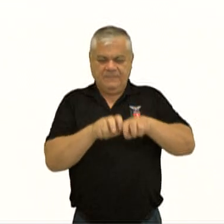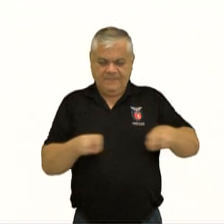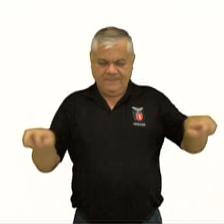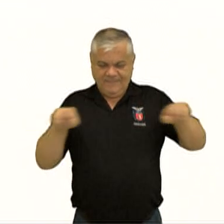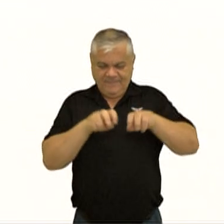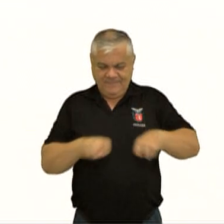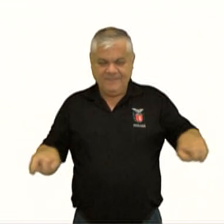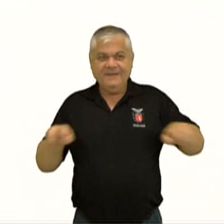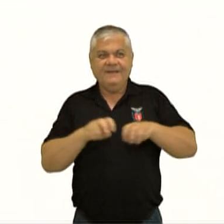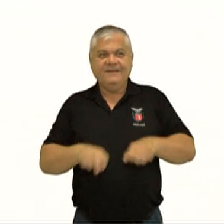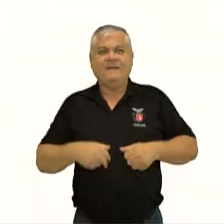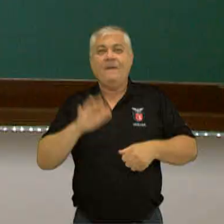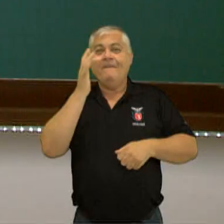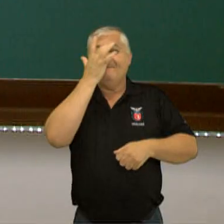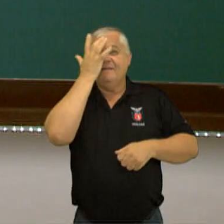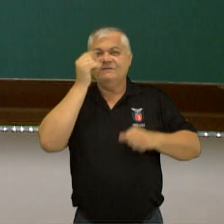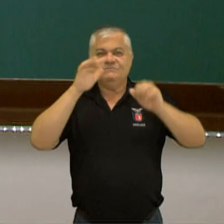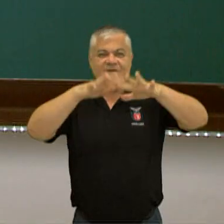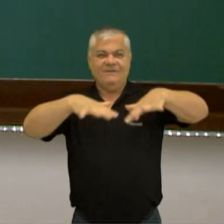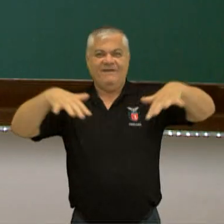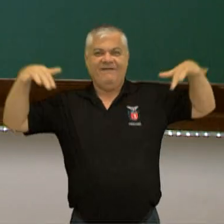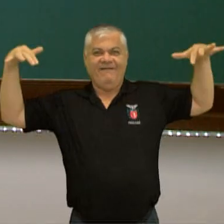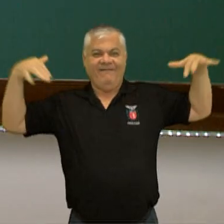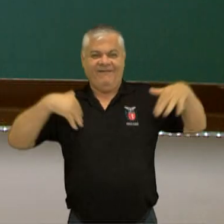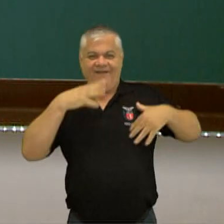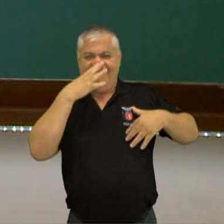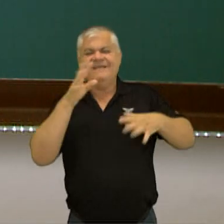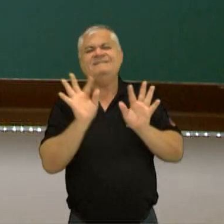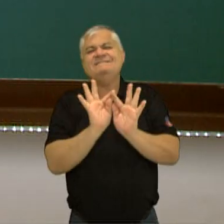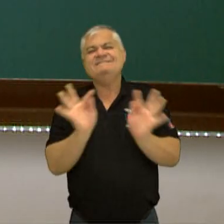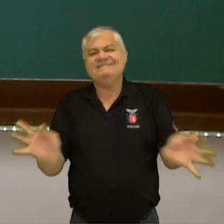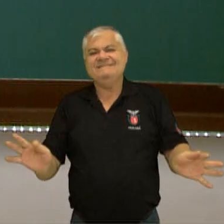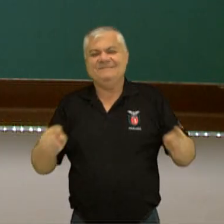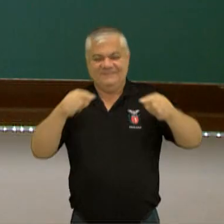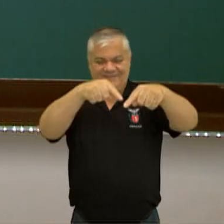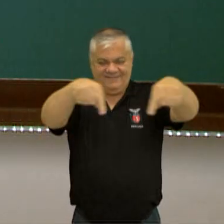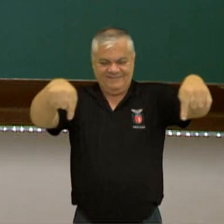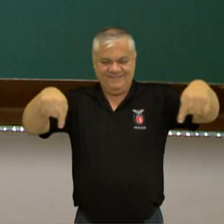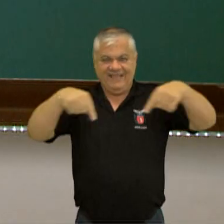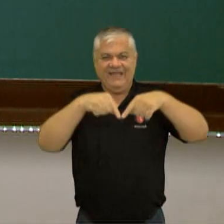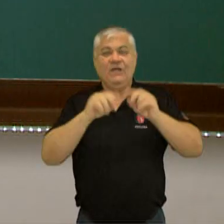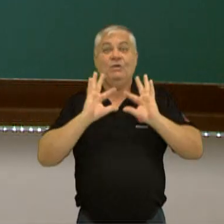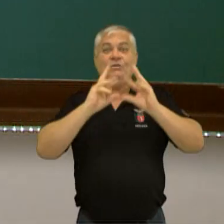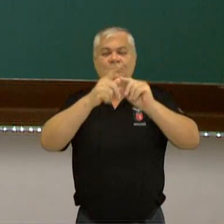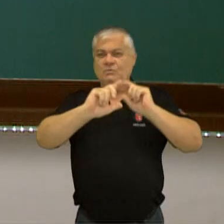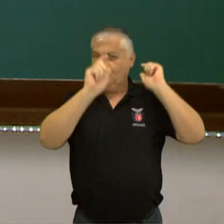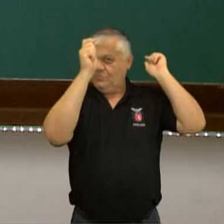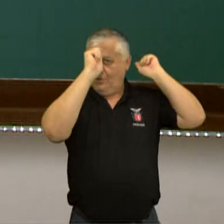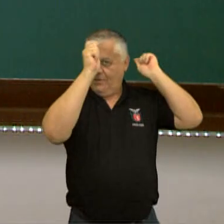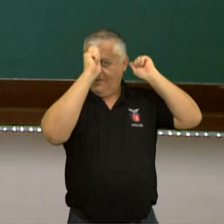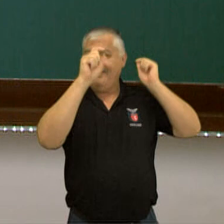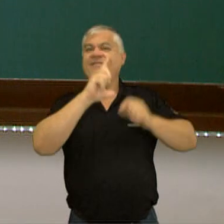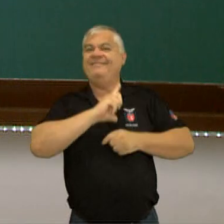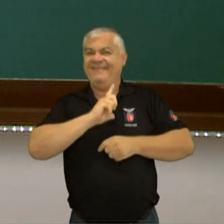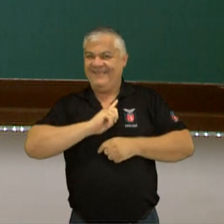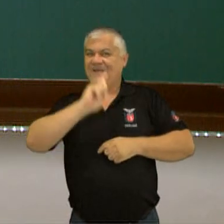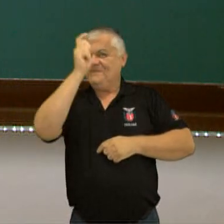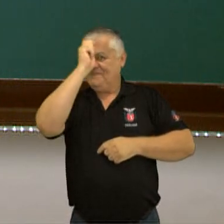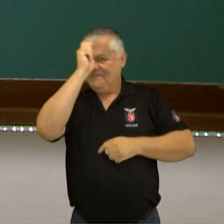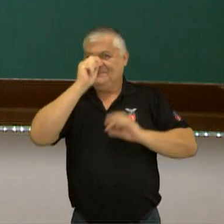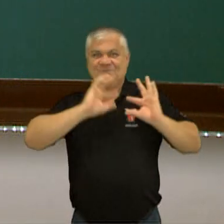pessoas assistindo lá na arquibancada, o campo bem simples, vocês podem ver. Todos eles utilizando boné, né? Ali a